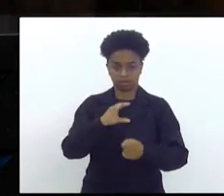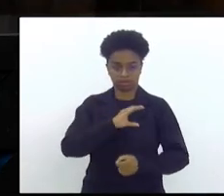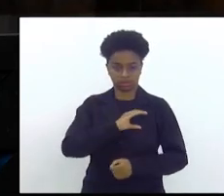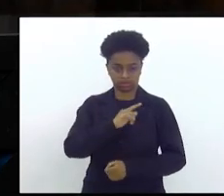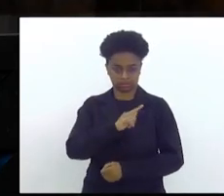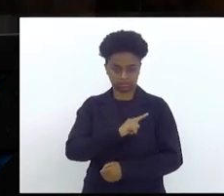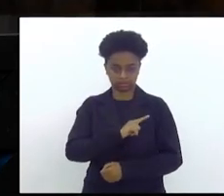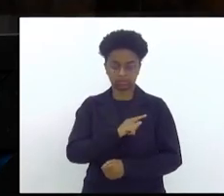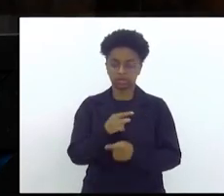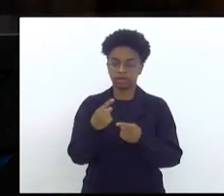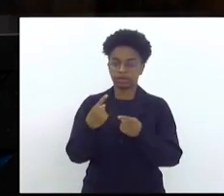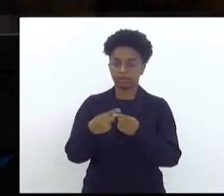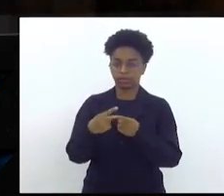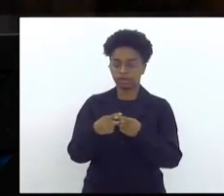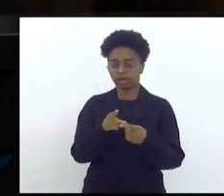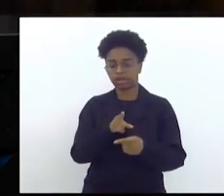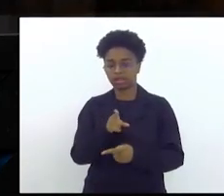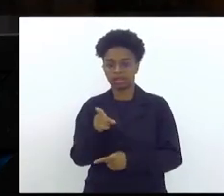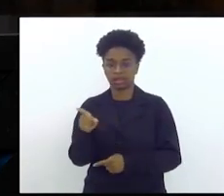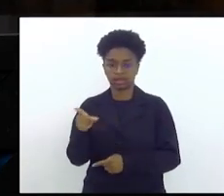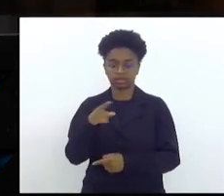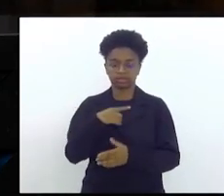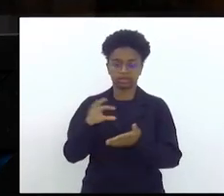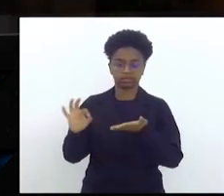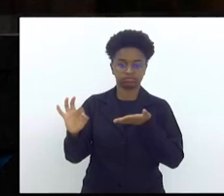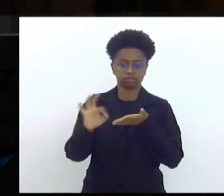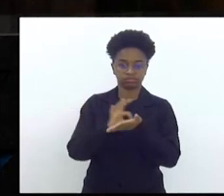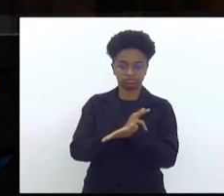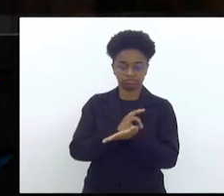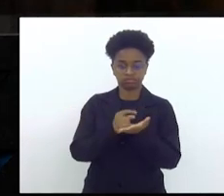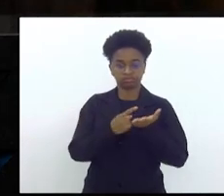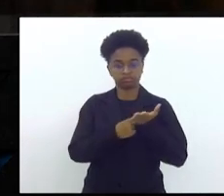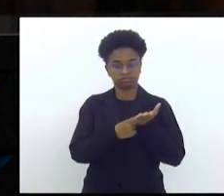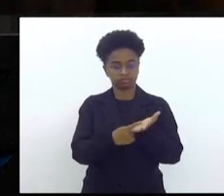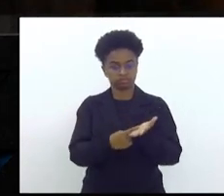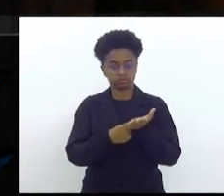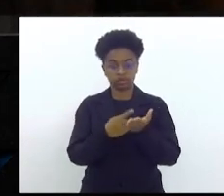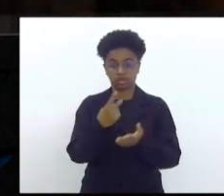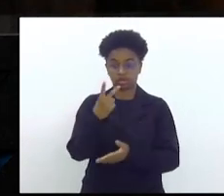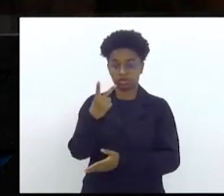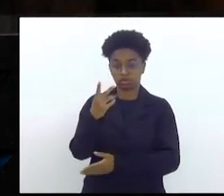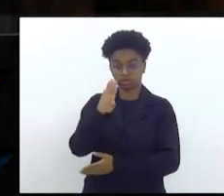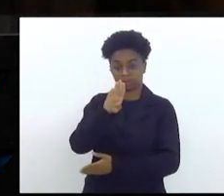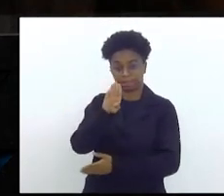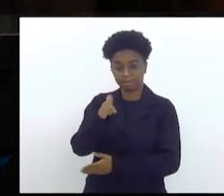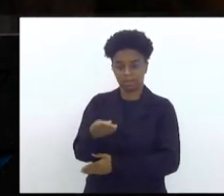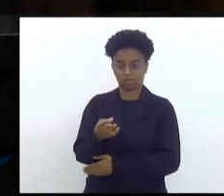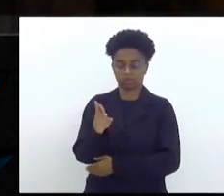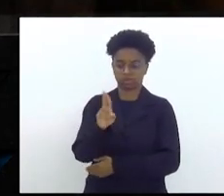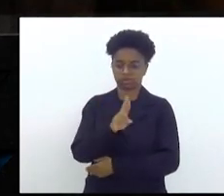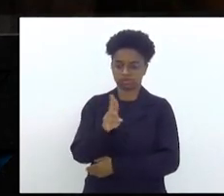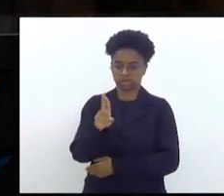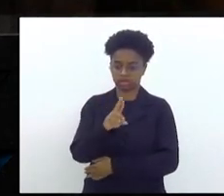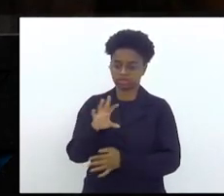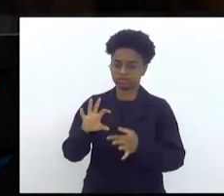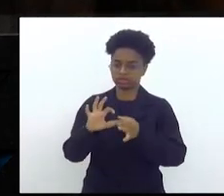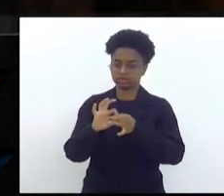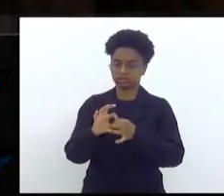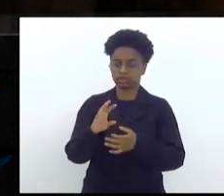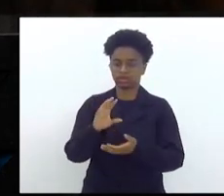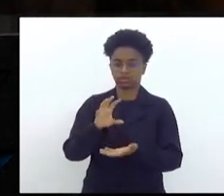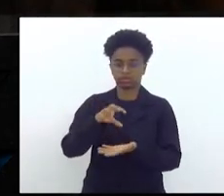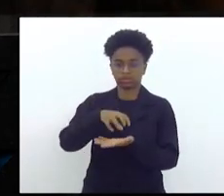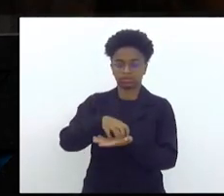porque lá foram assinados convênios de 2 Bilhões de reais com BNDES